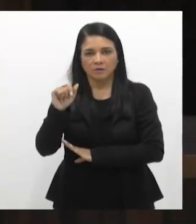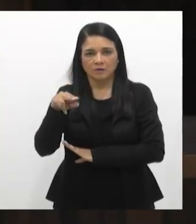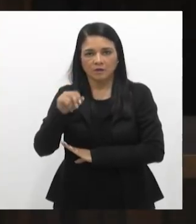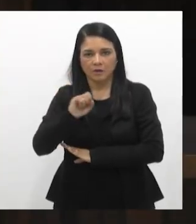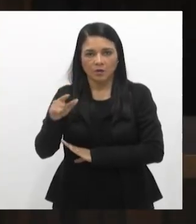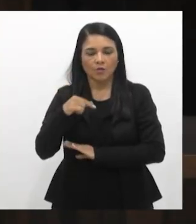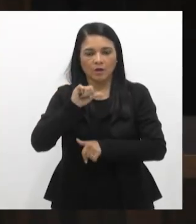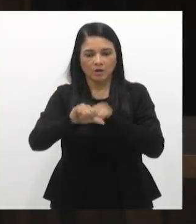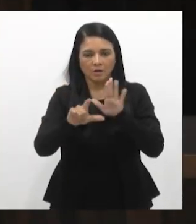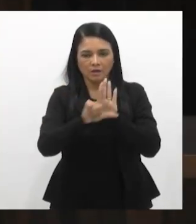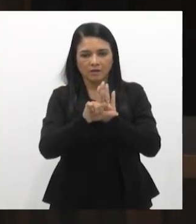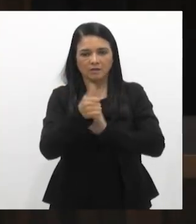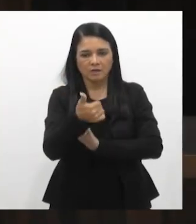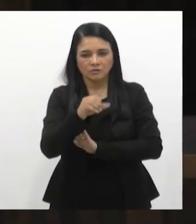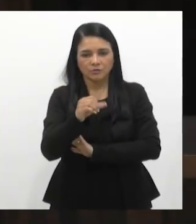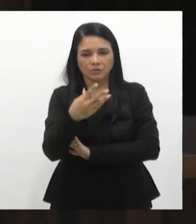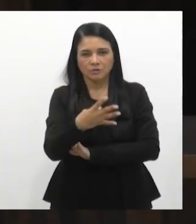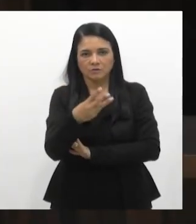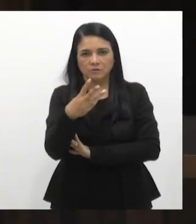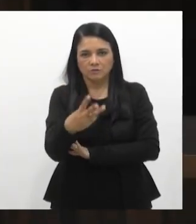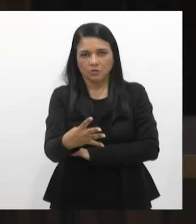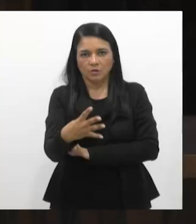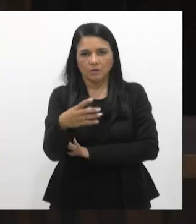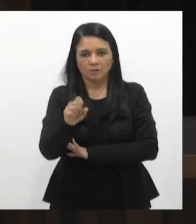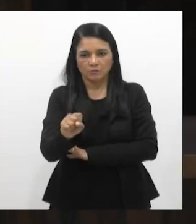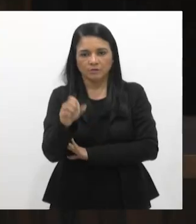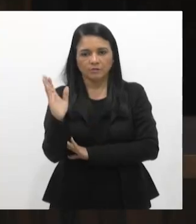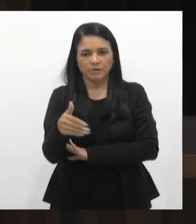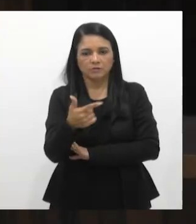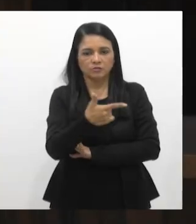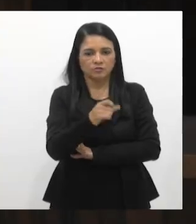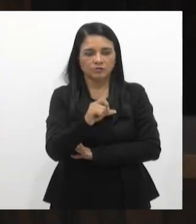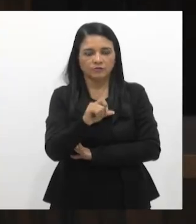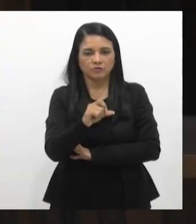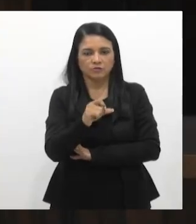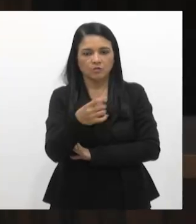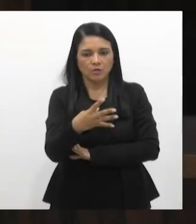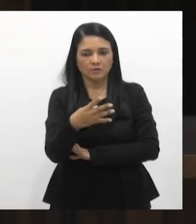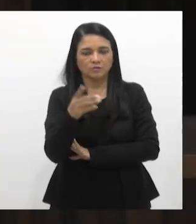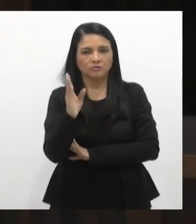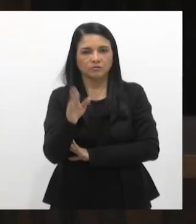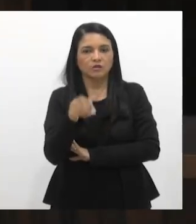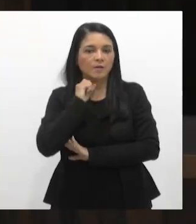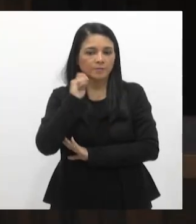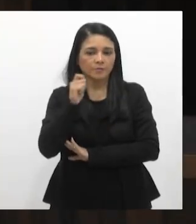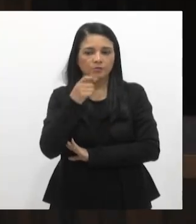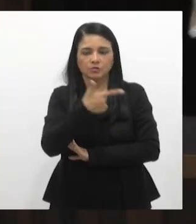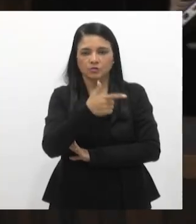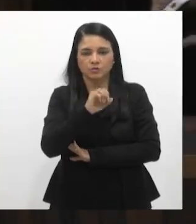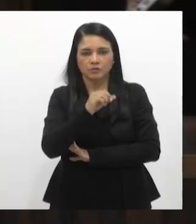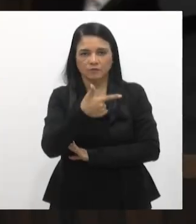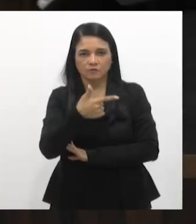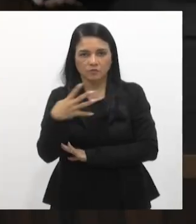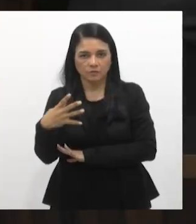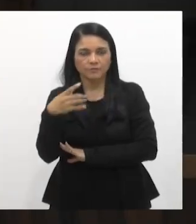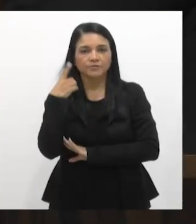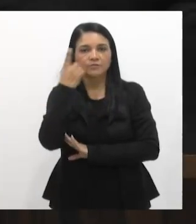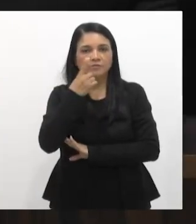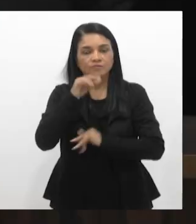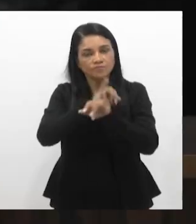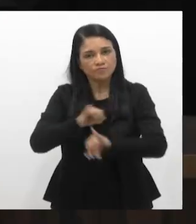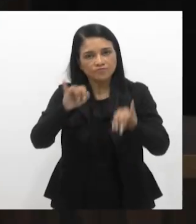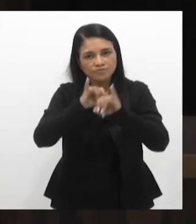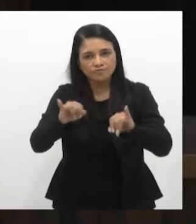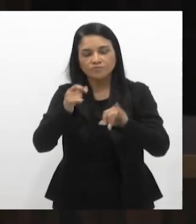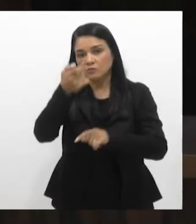lei estadual número 10.348, de 24 de abril de 2024, que dispõe sobre a campanha informativa